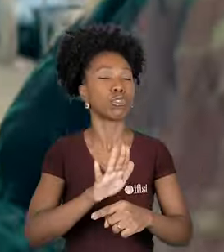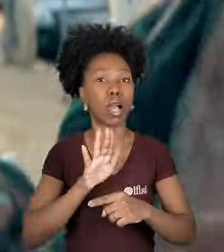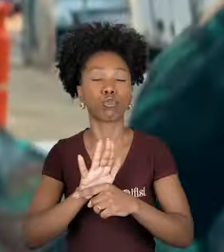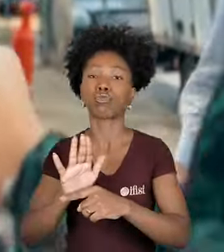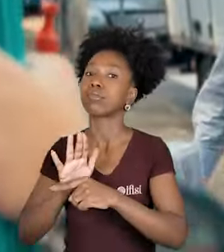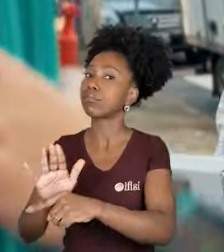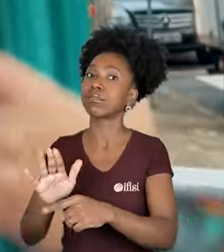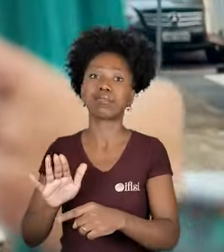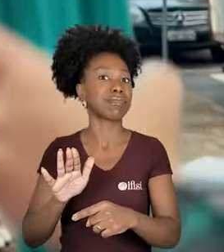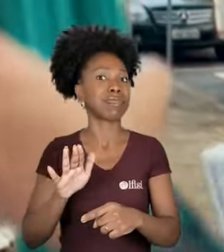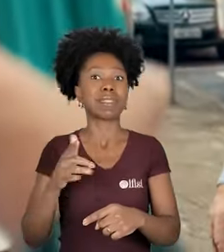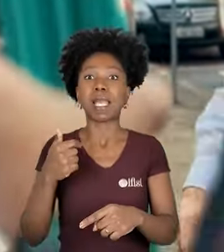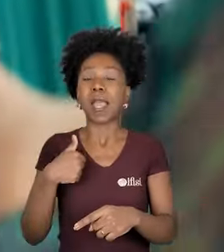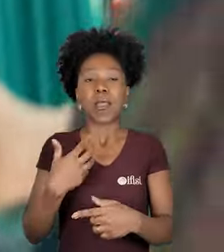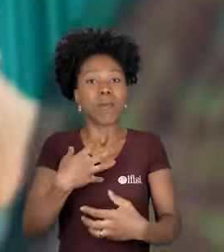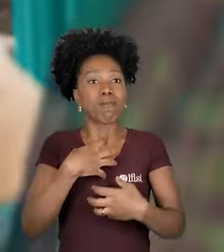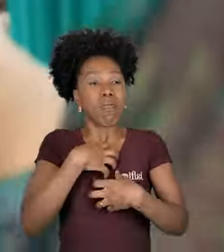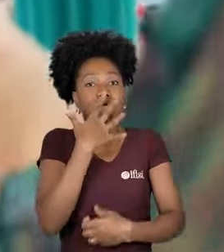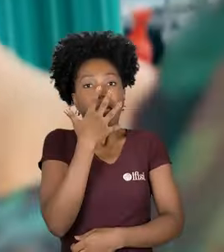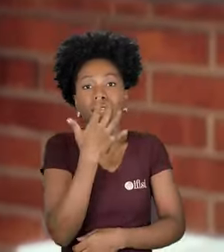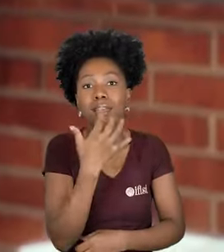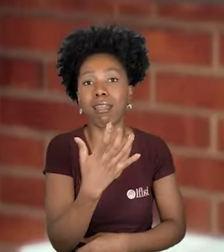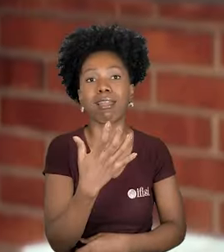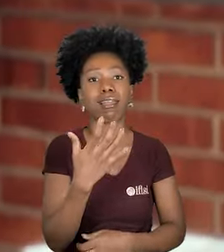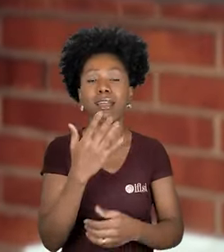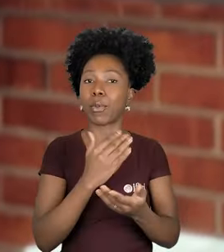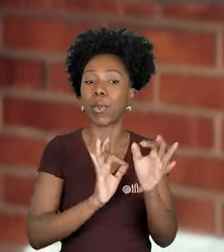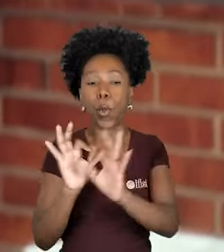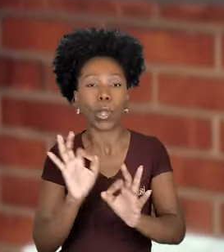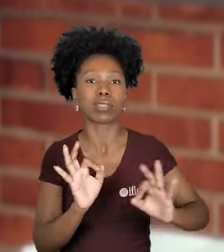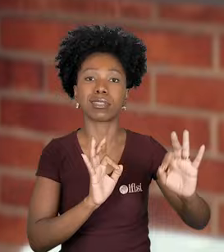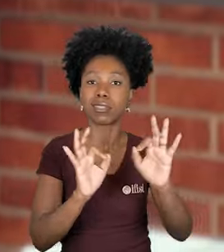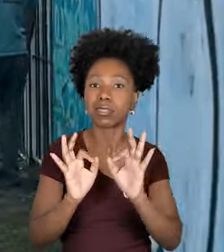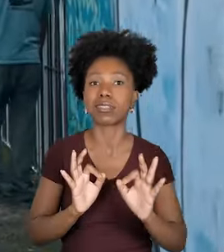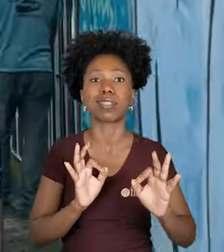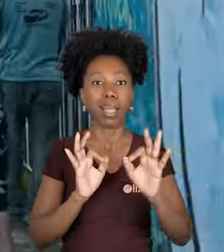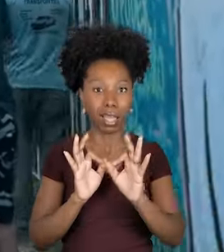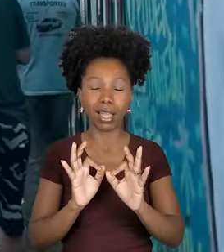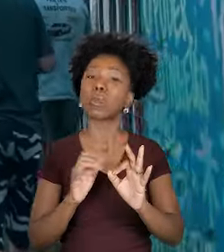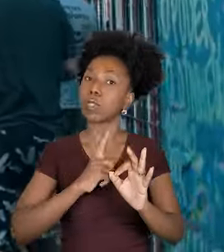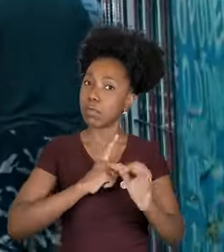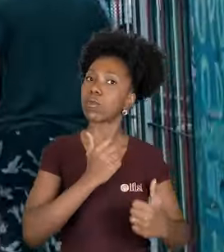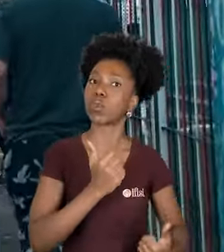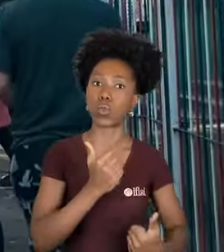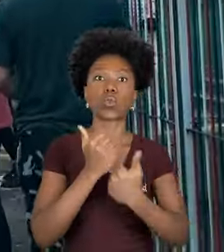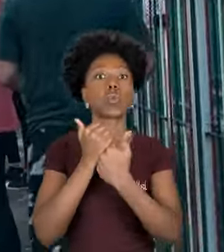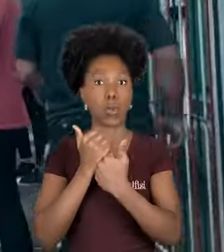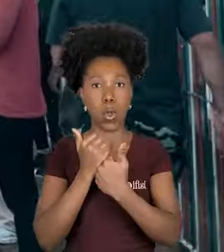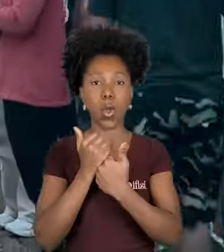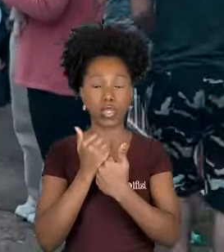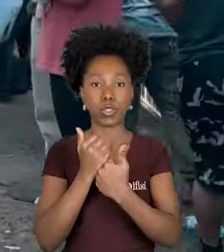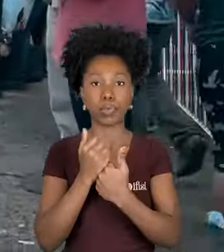ajudar e acabou que eu acabei me envolvendo muito. A gente foi se dividindo e foi se organizando e contou com muito